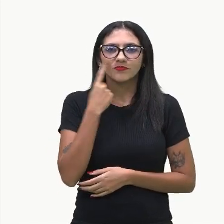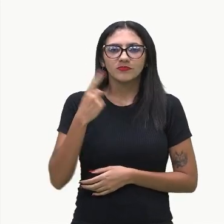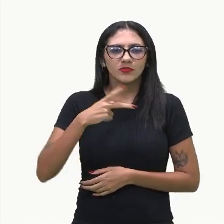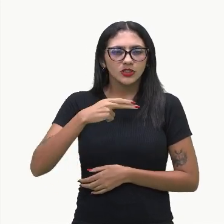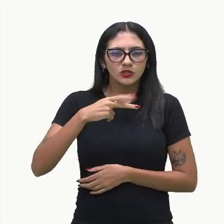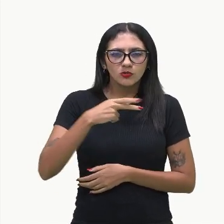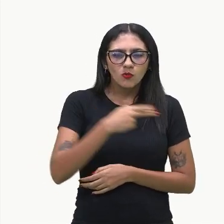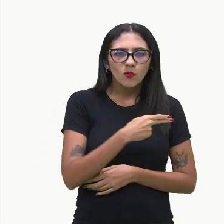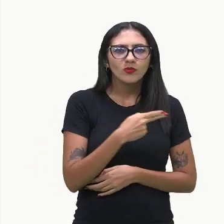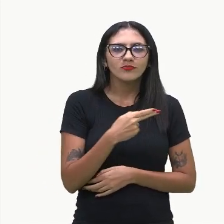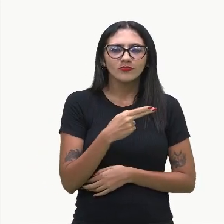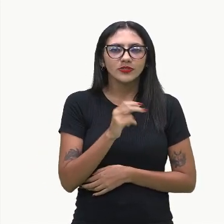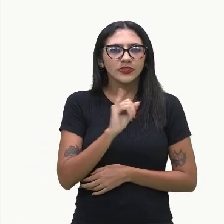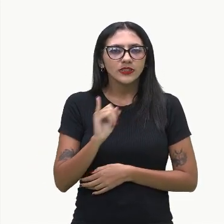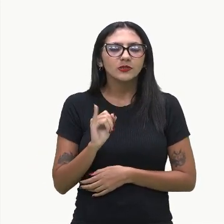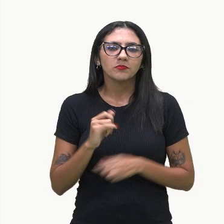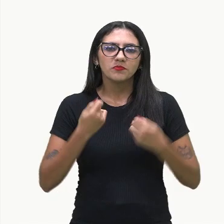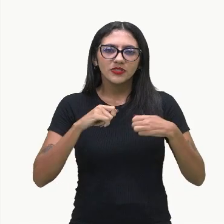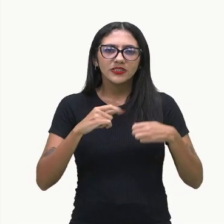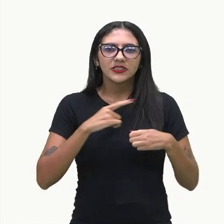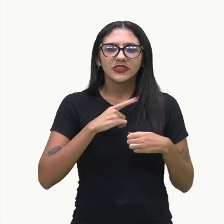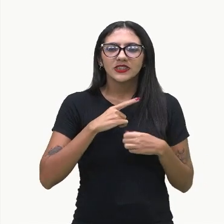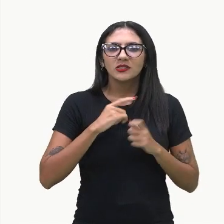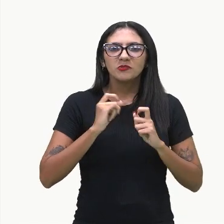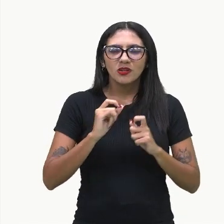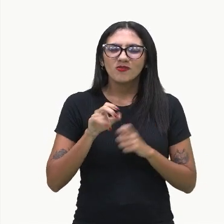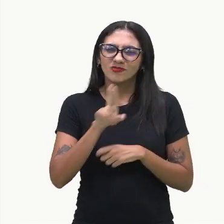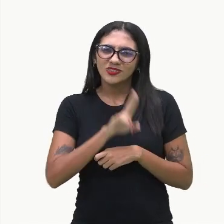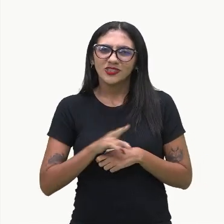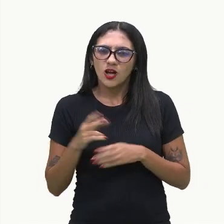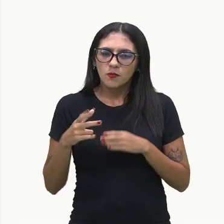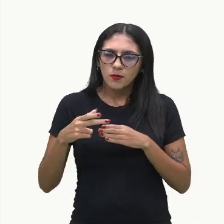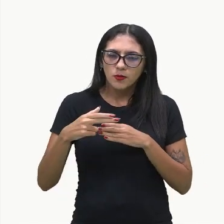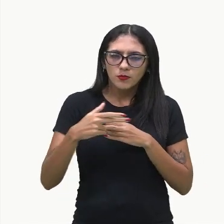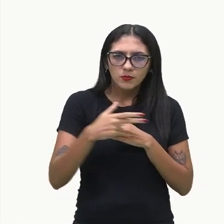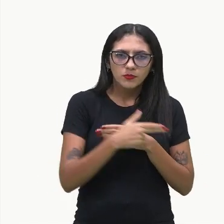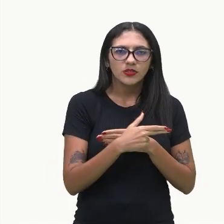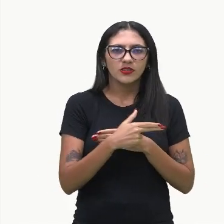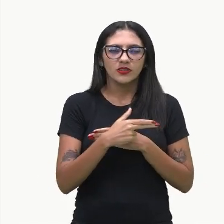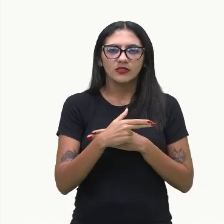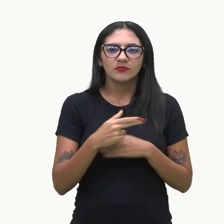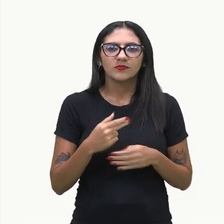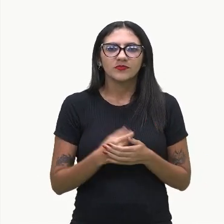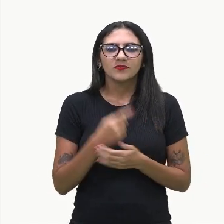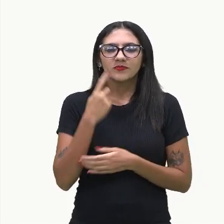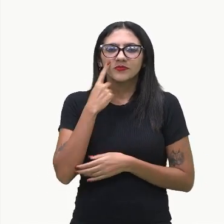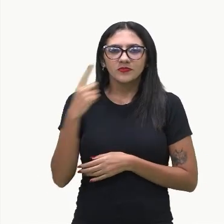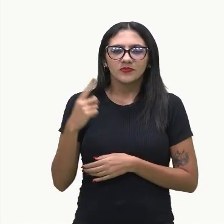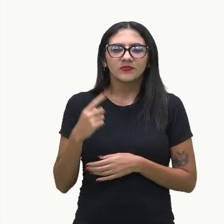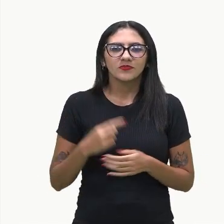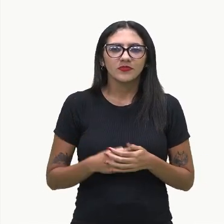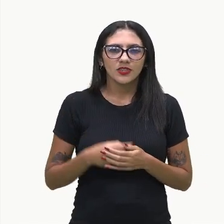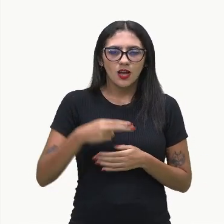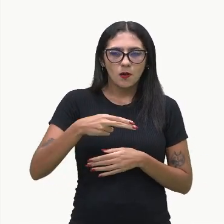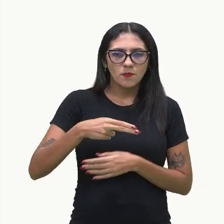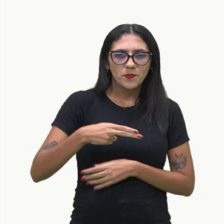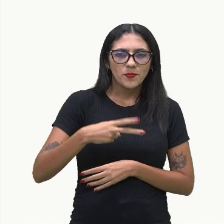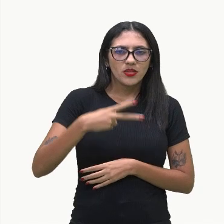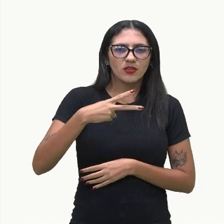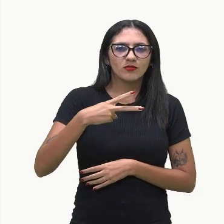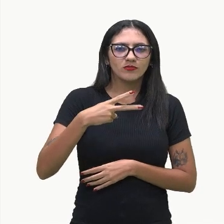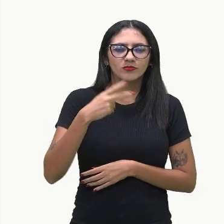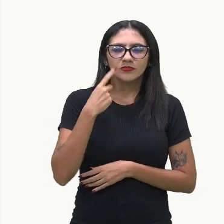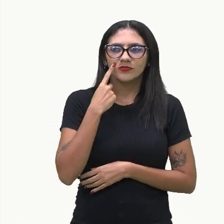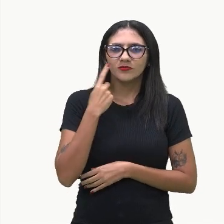quando nós precisamos, não é, usar a nossa tesoura, a abertura que você fizer aqui onde nós colocamos